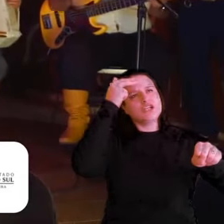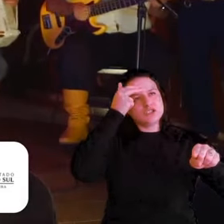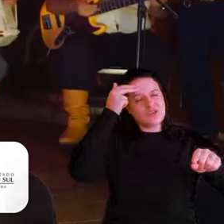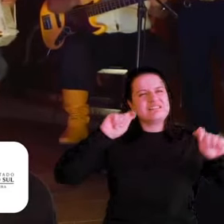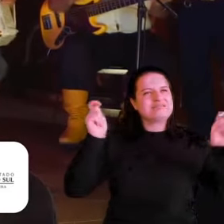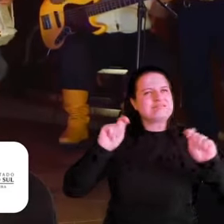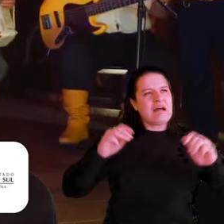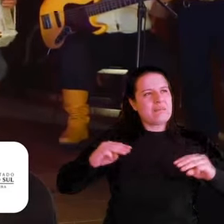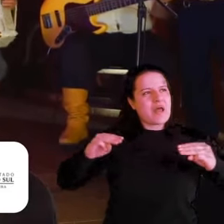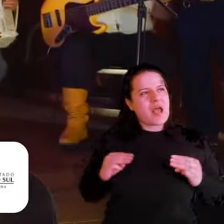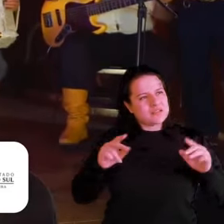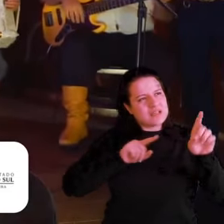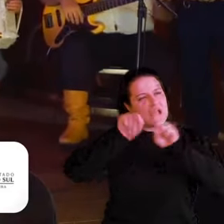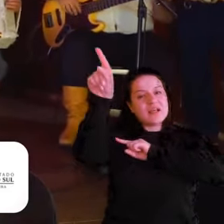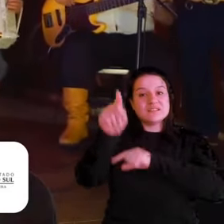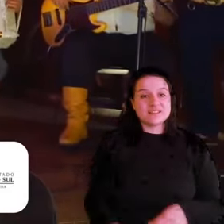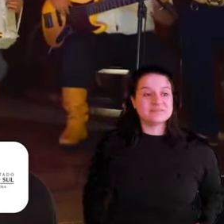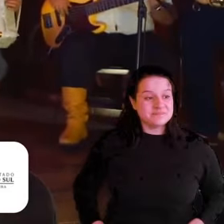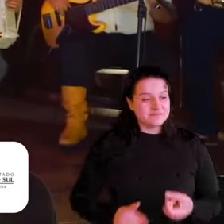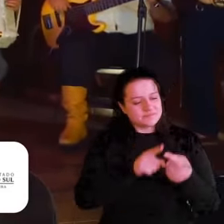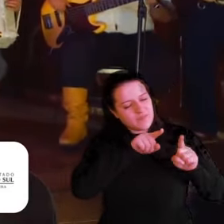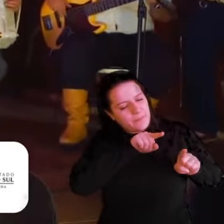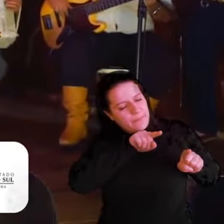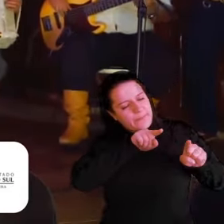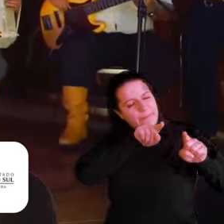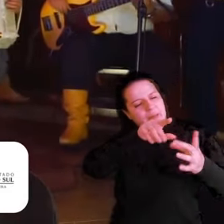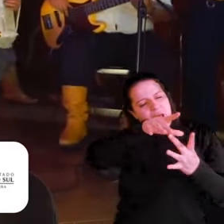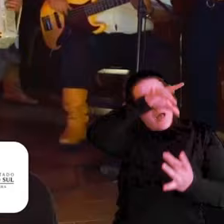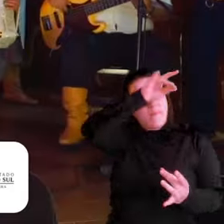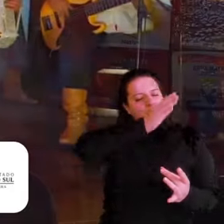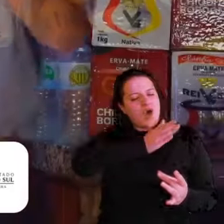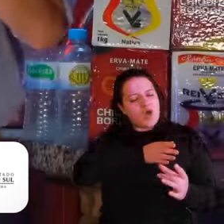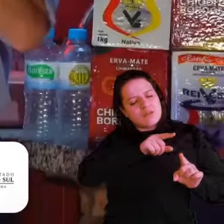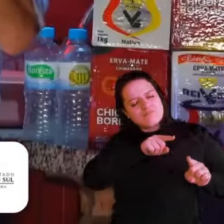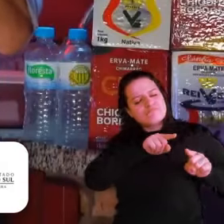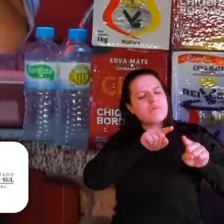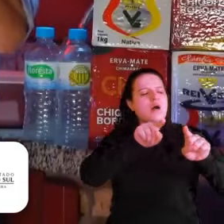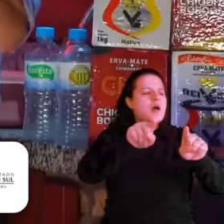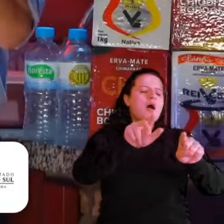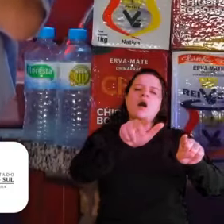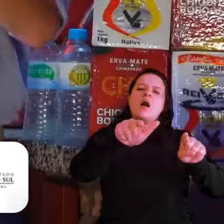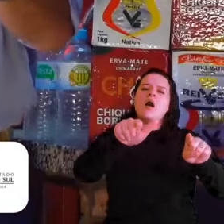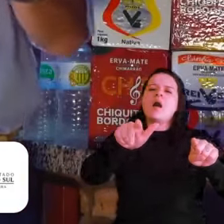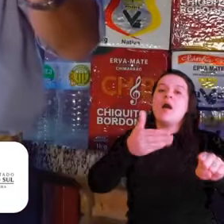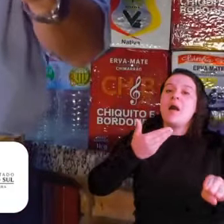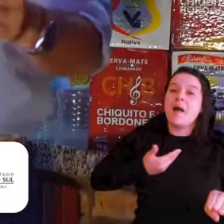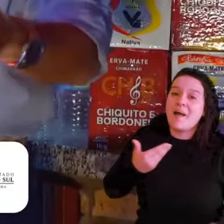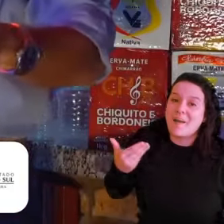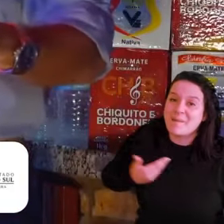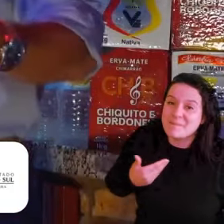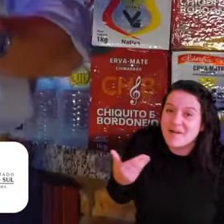sonha merece crescer. Somos parceiros de alma e coração. Além